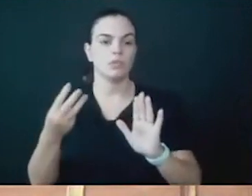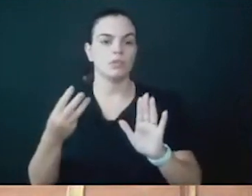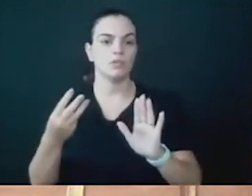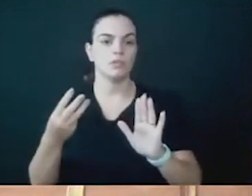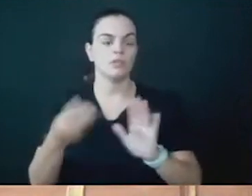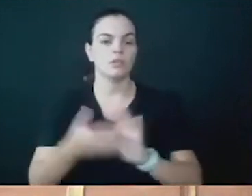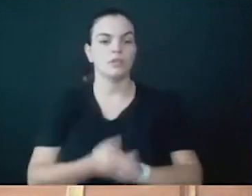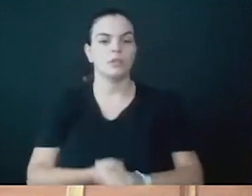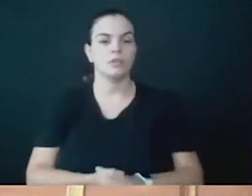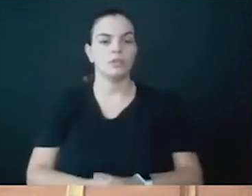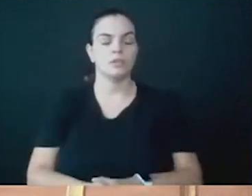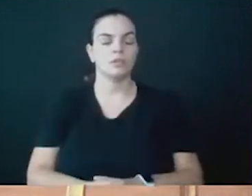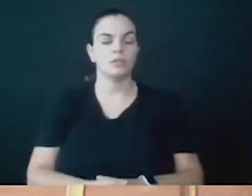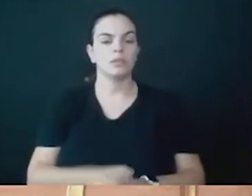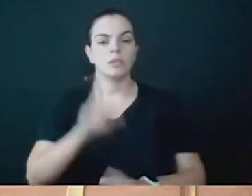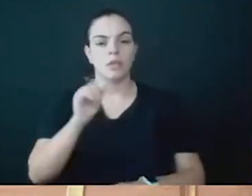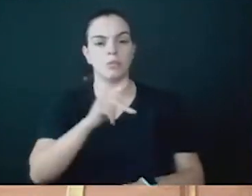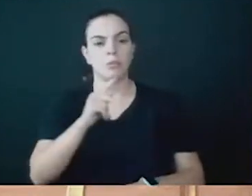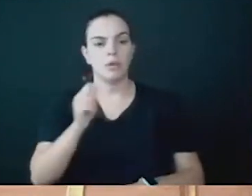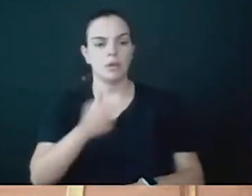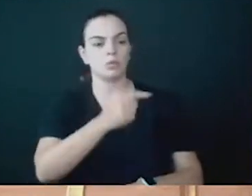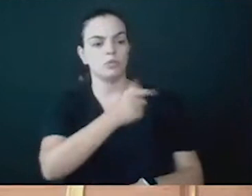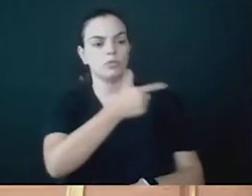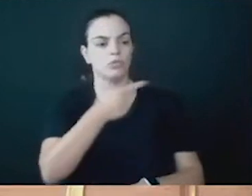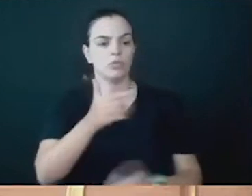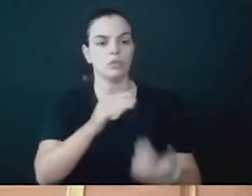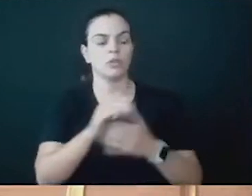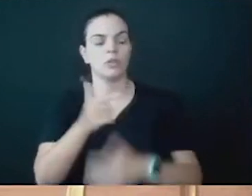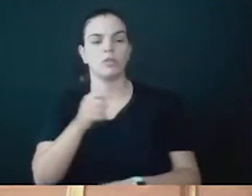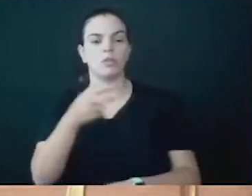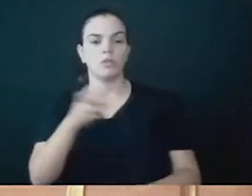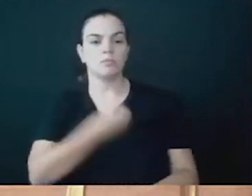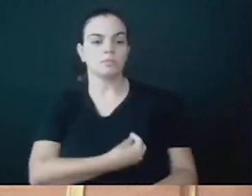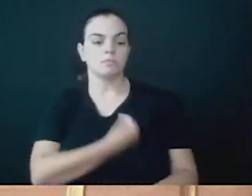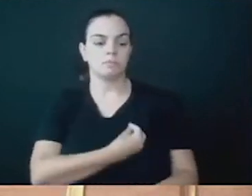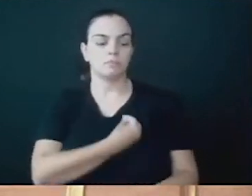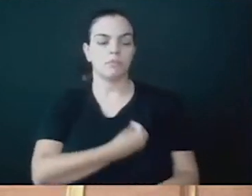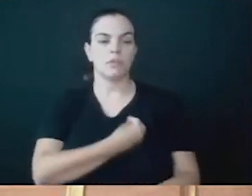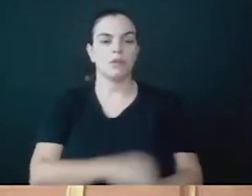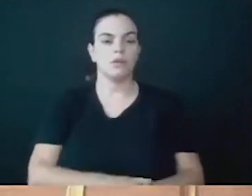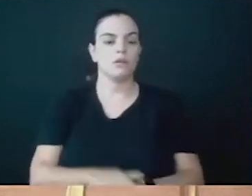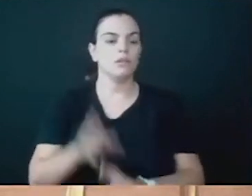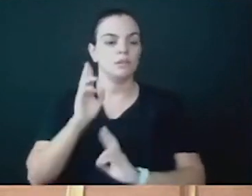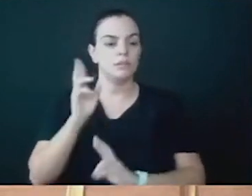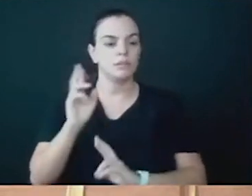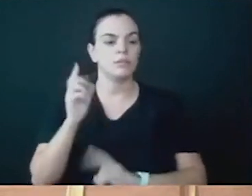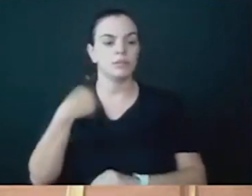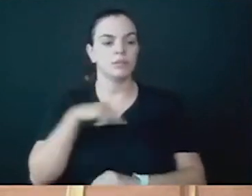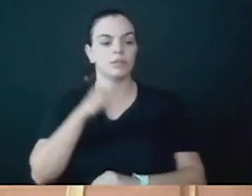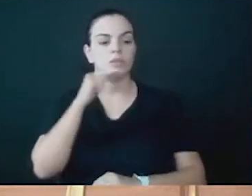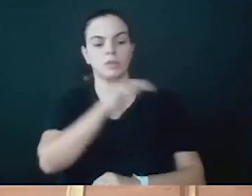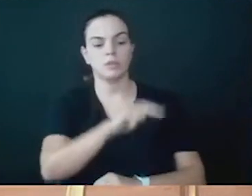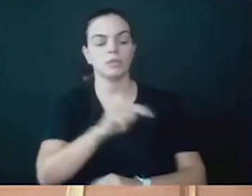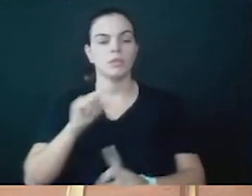a 25, que está em andamento. Faço votos que a gente possa atingir as metas estipuladas, isso quer